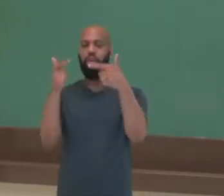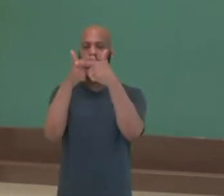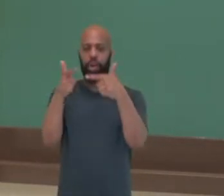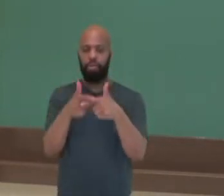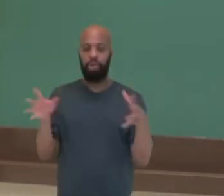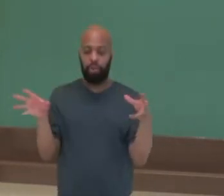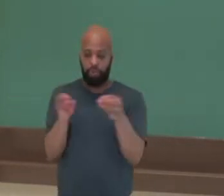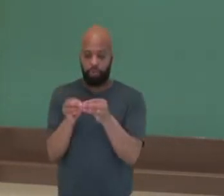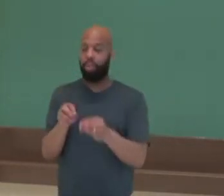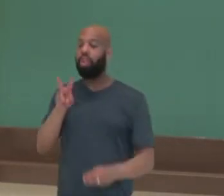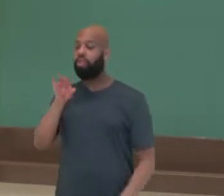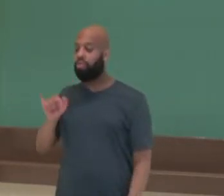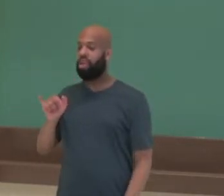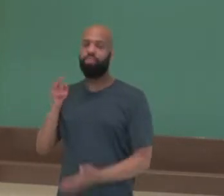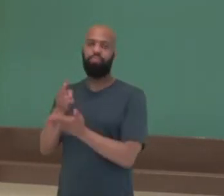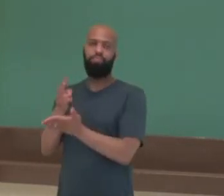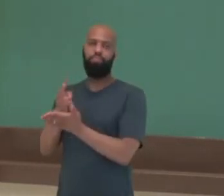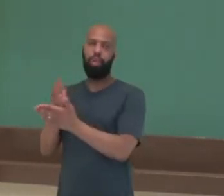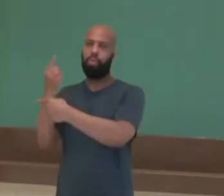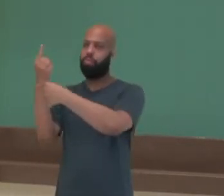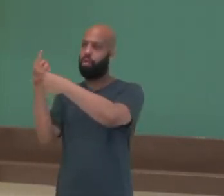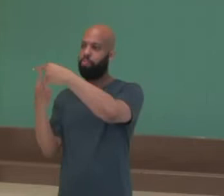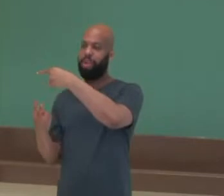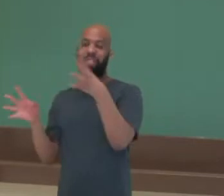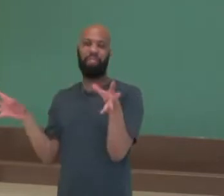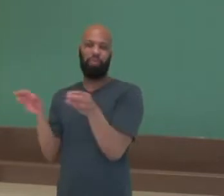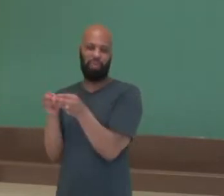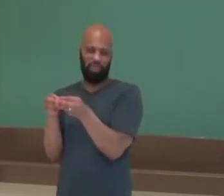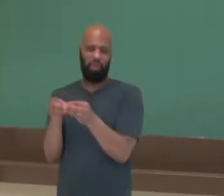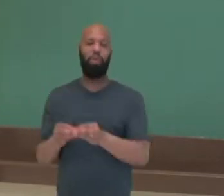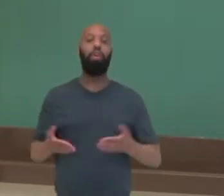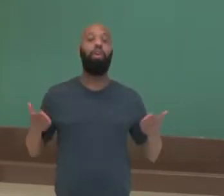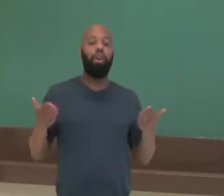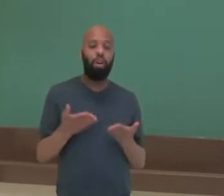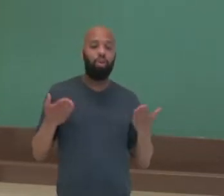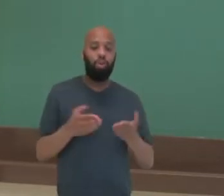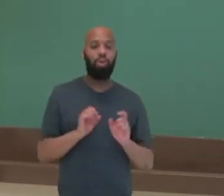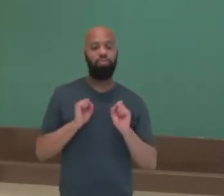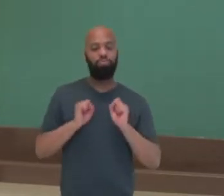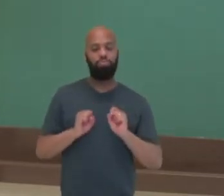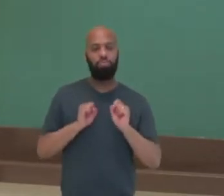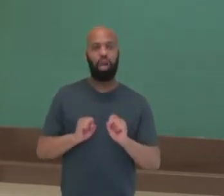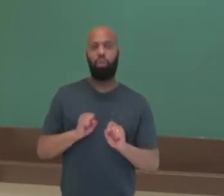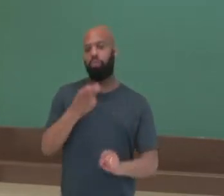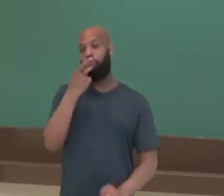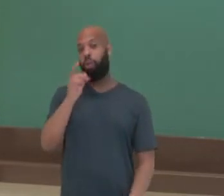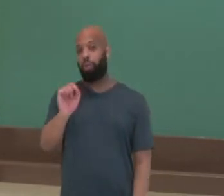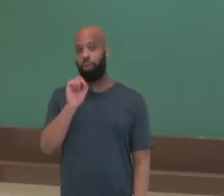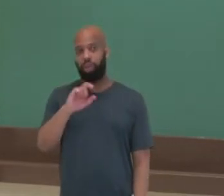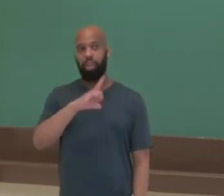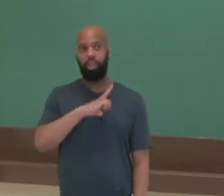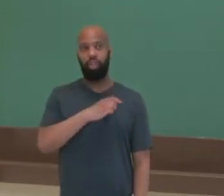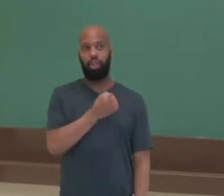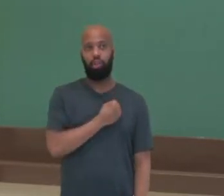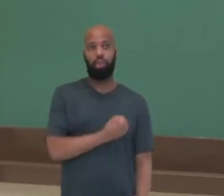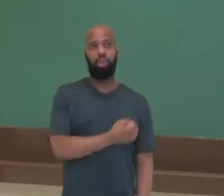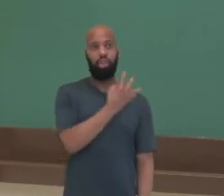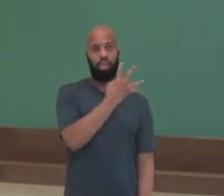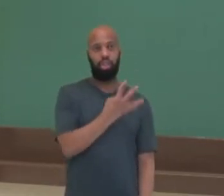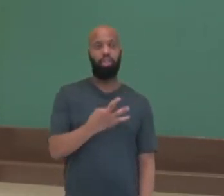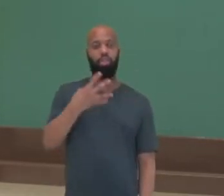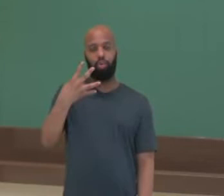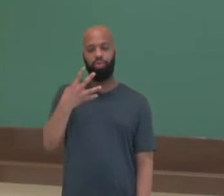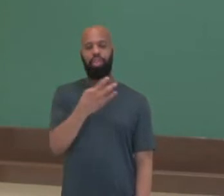o mesmo valor, certo? Então, eu posso dizer que os números 3, 4